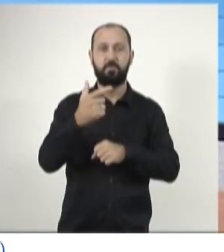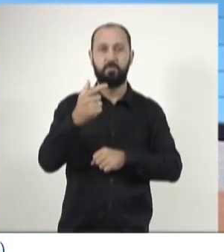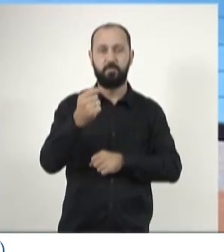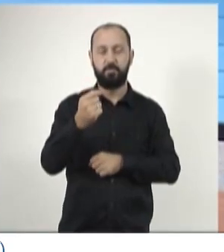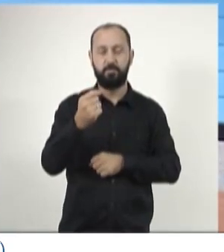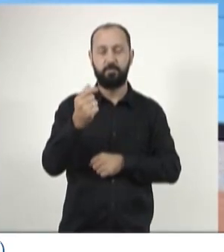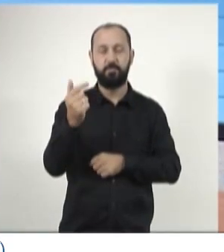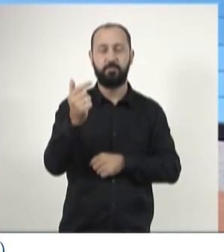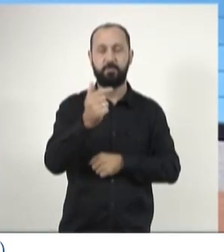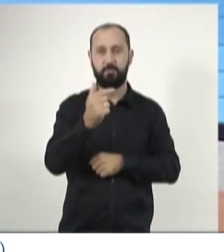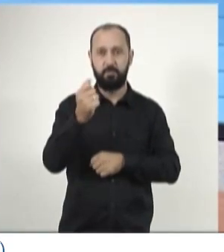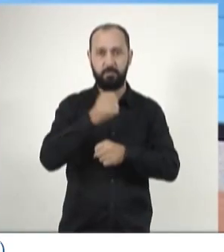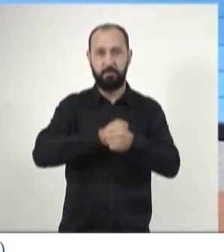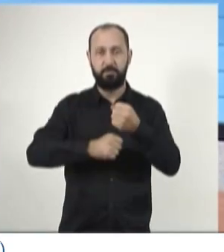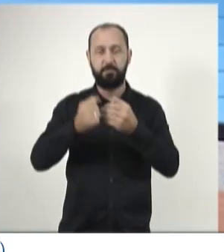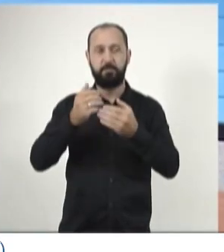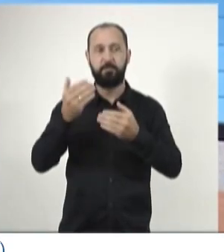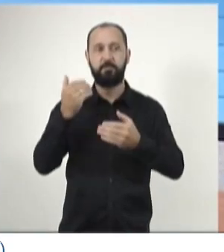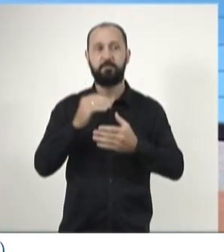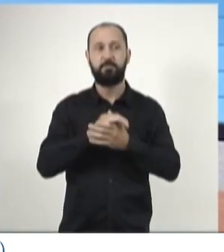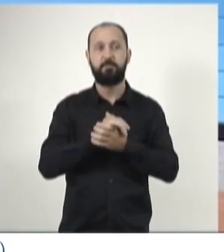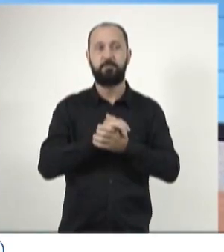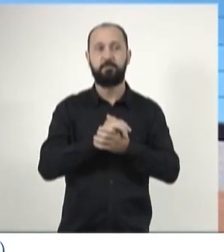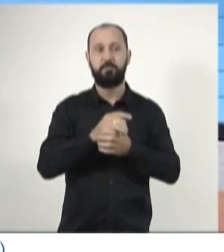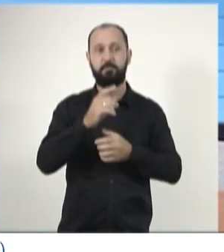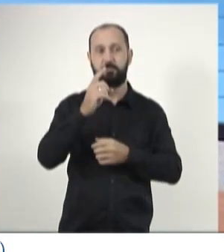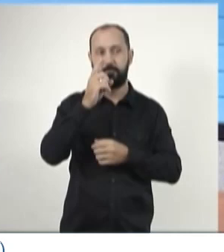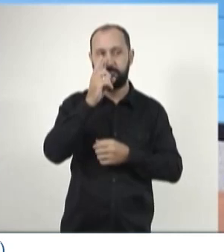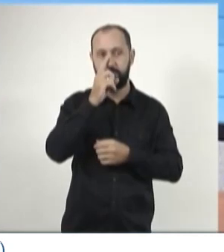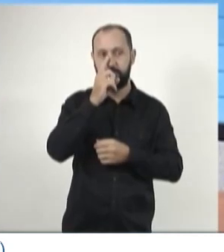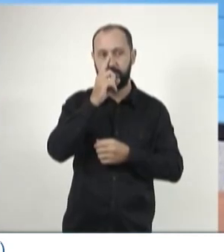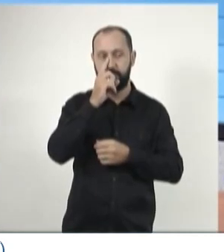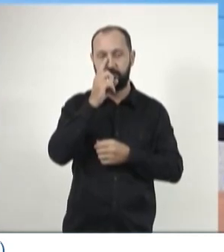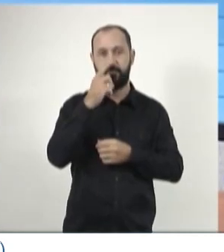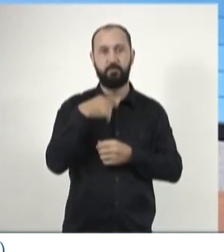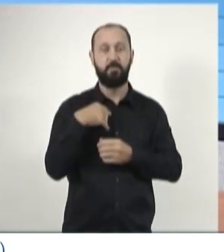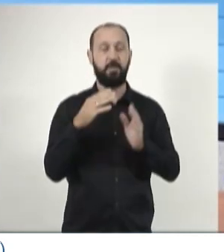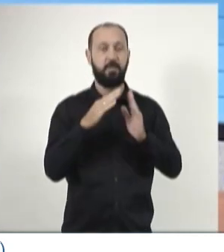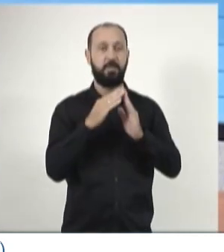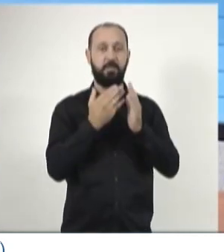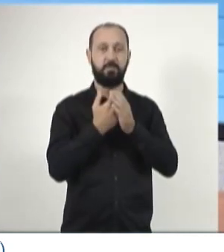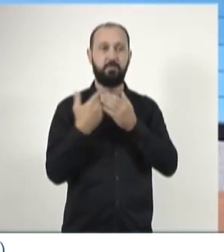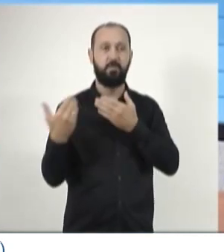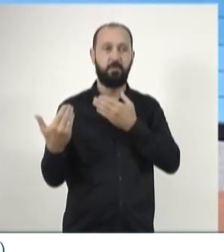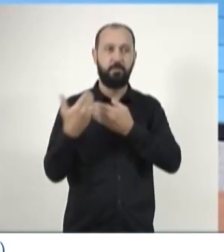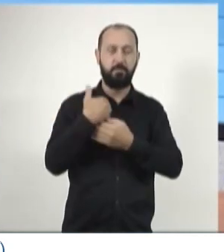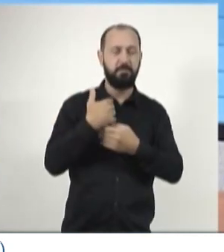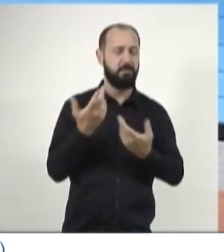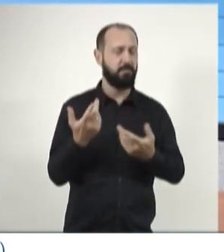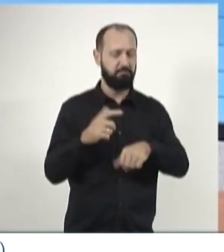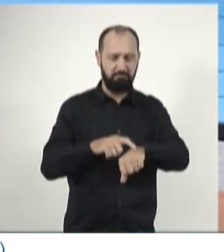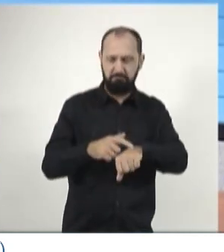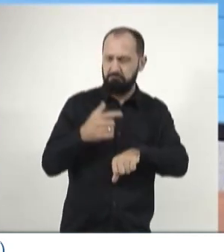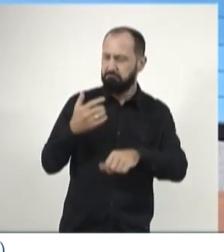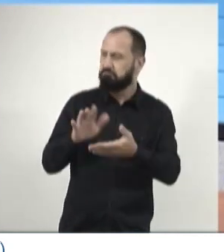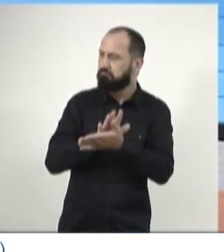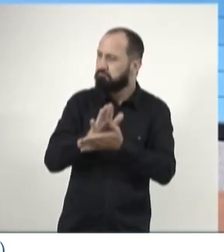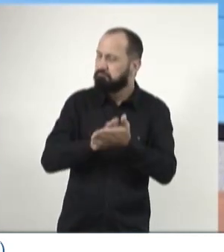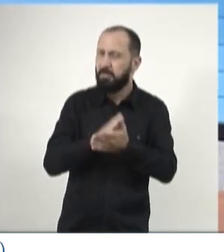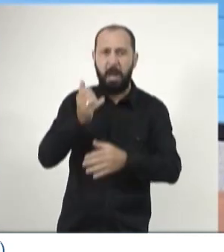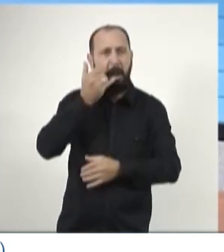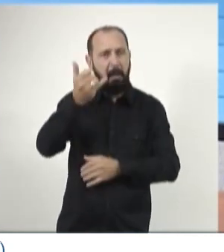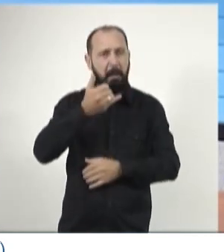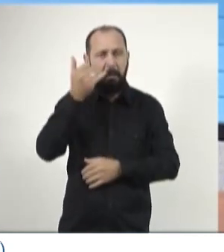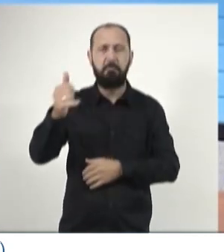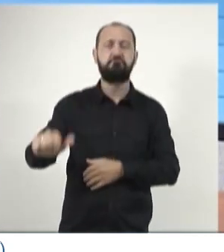5/10/2022, ano passado. Minha mãe estava indo me buscar na escola, não apareceu, liguei para ela, ela não